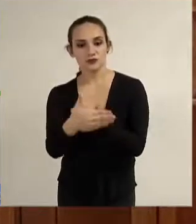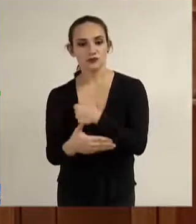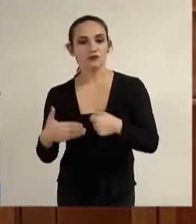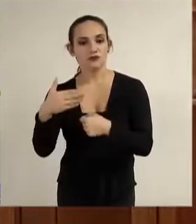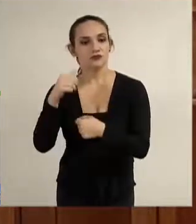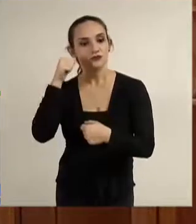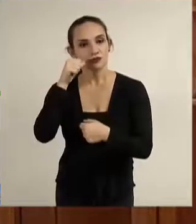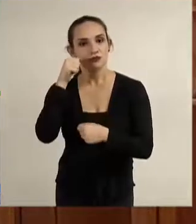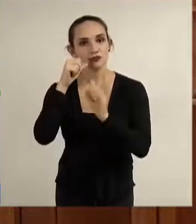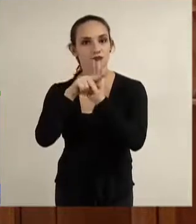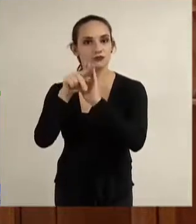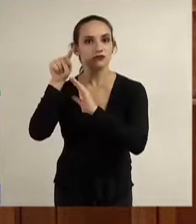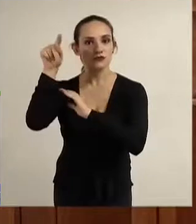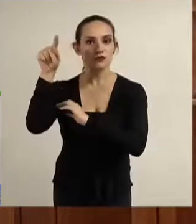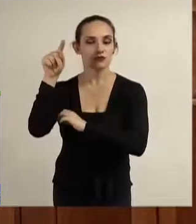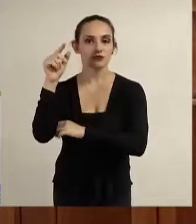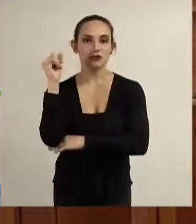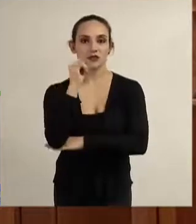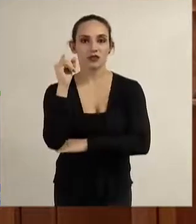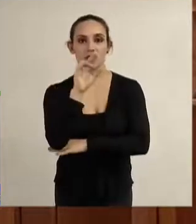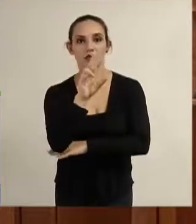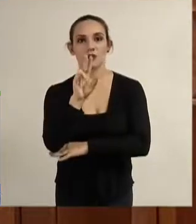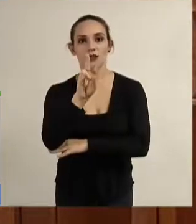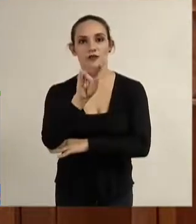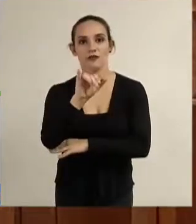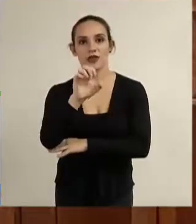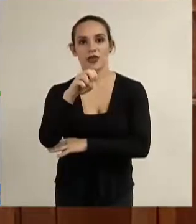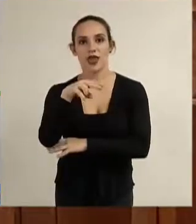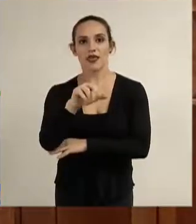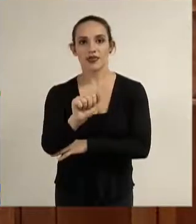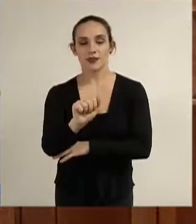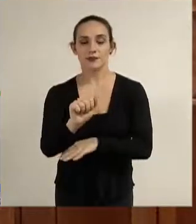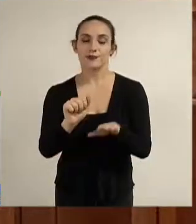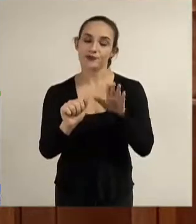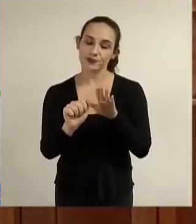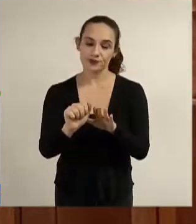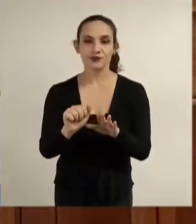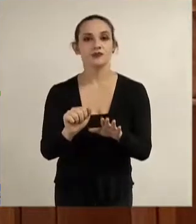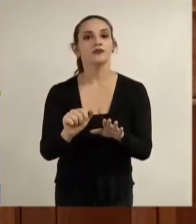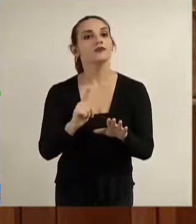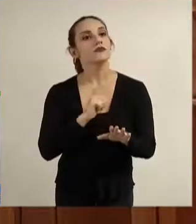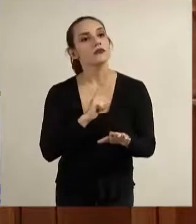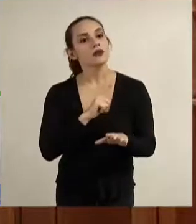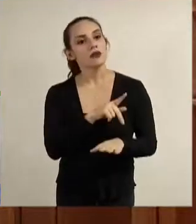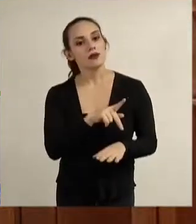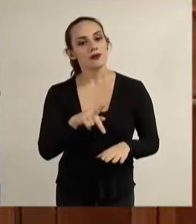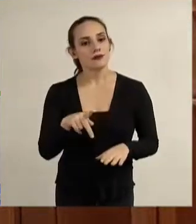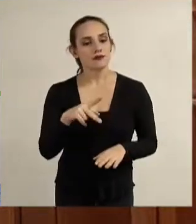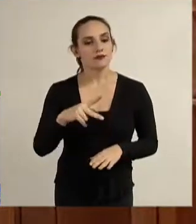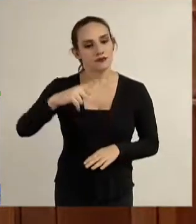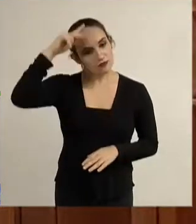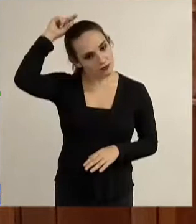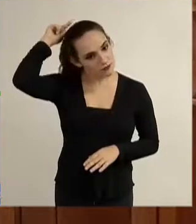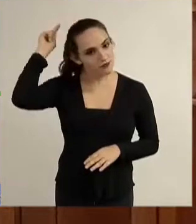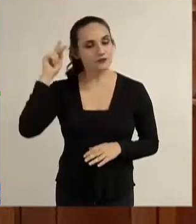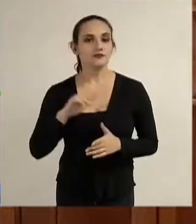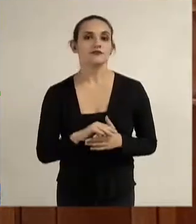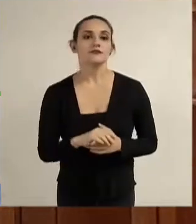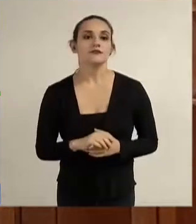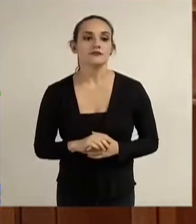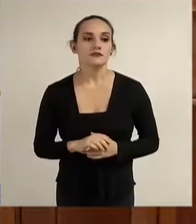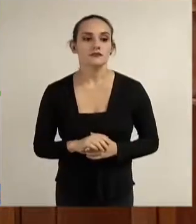Mulher de Viena, que foram recepcionadas pelo presidente, deputado